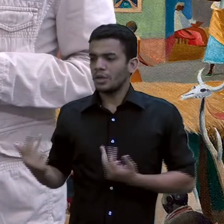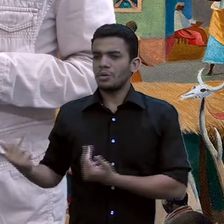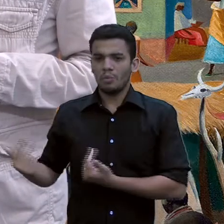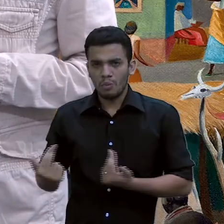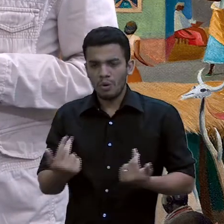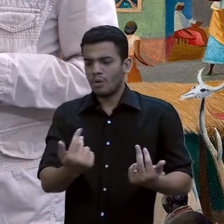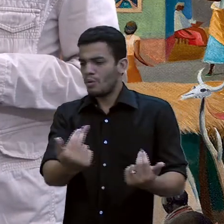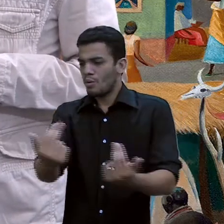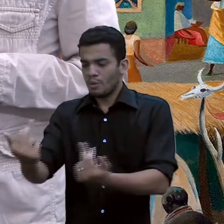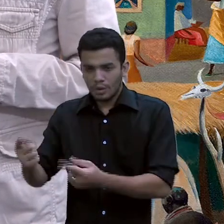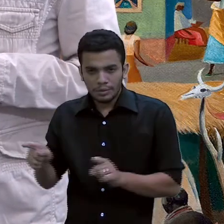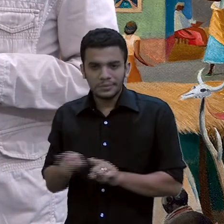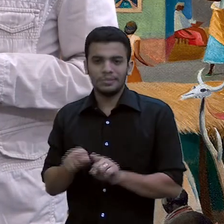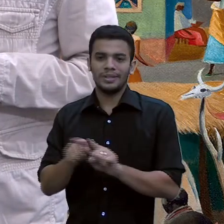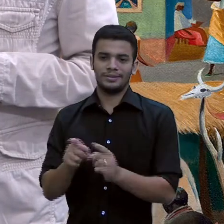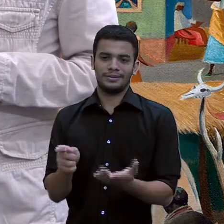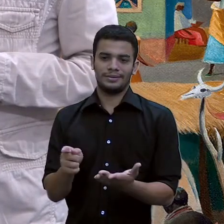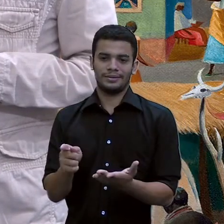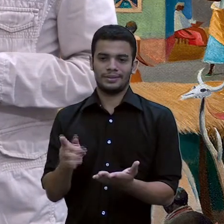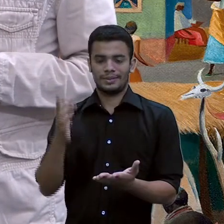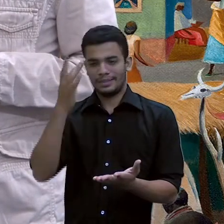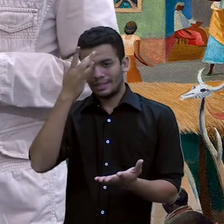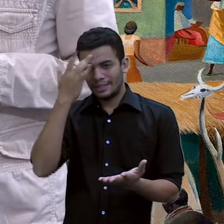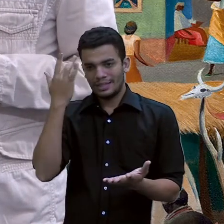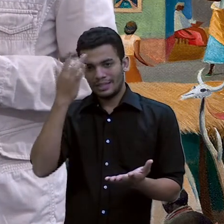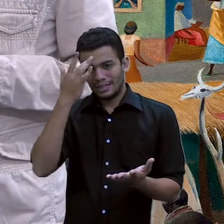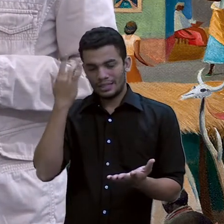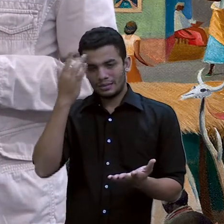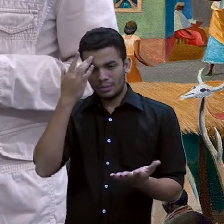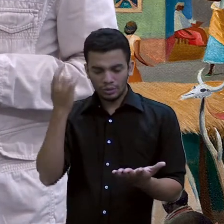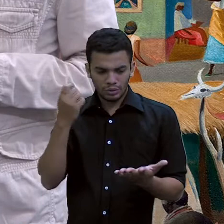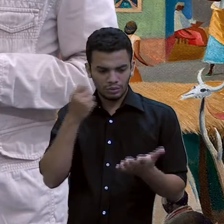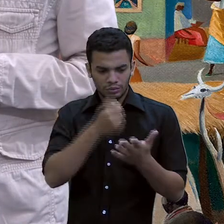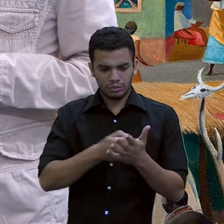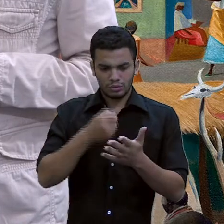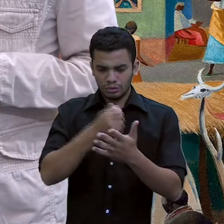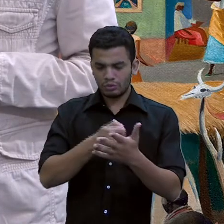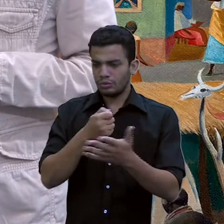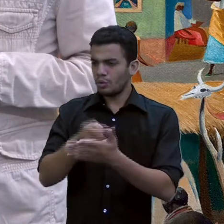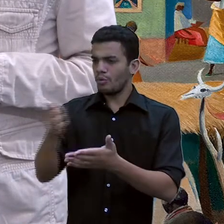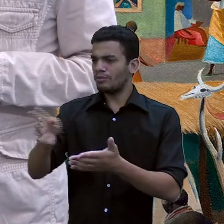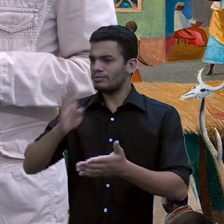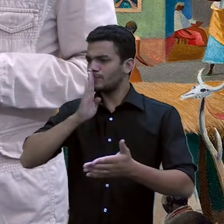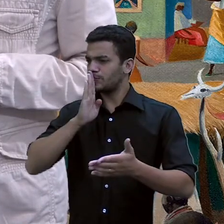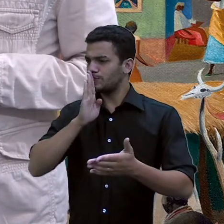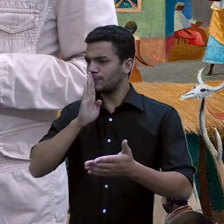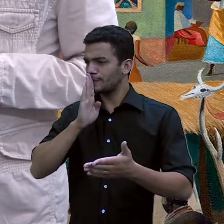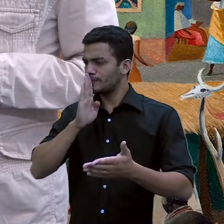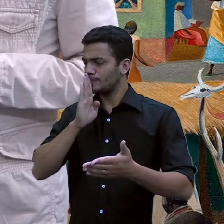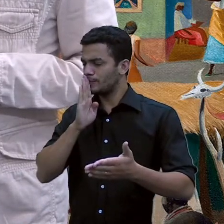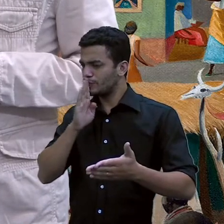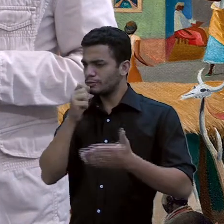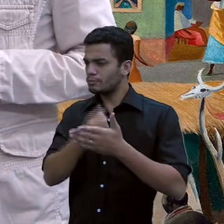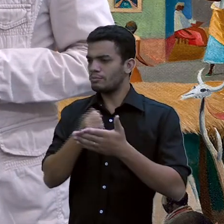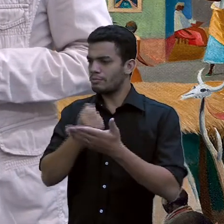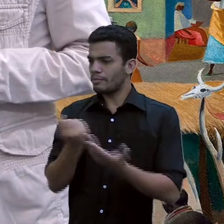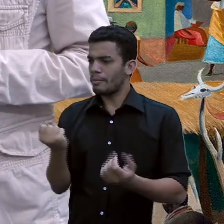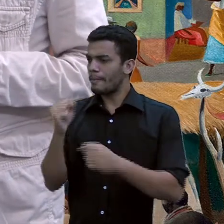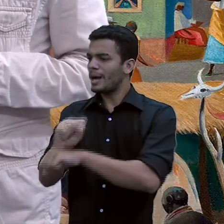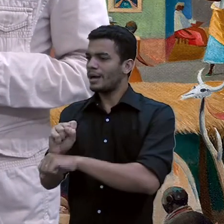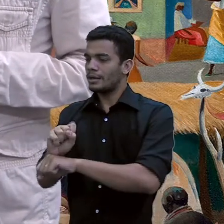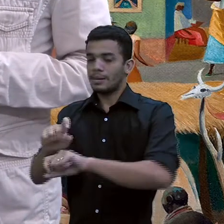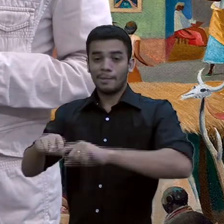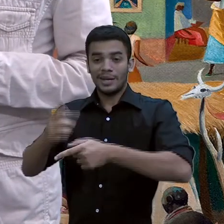muitos gritos são abafados contra a repressão e contra essa forma de luta. Mas mesmo